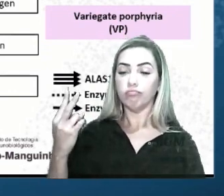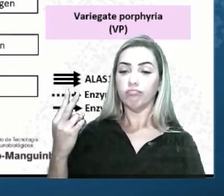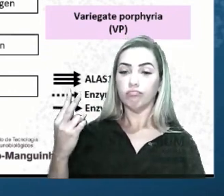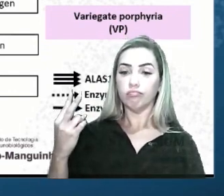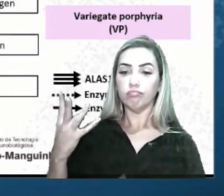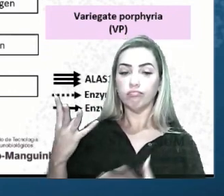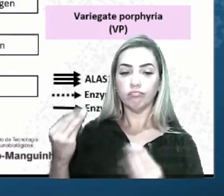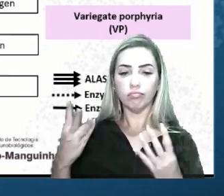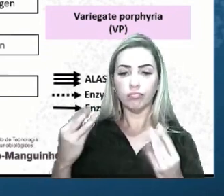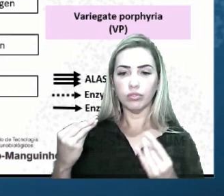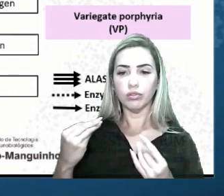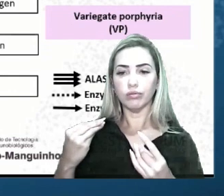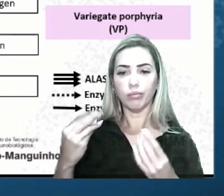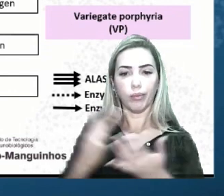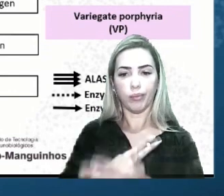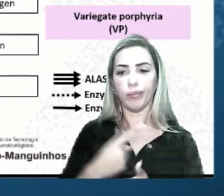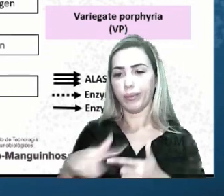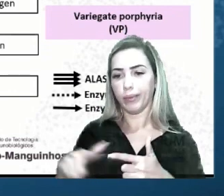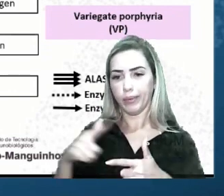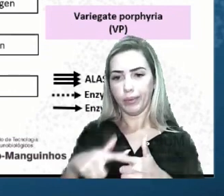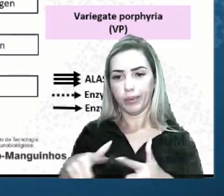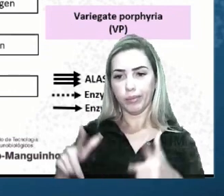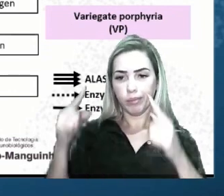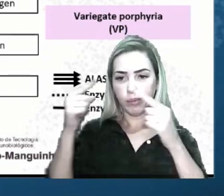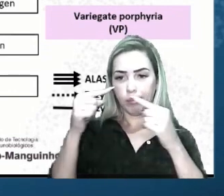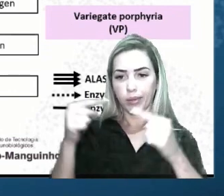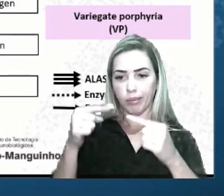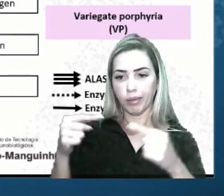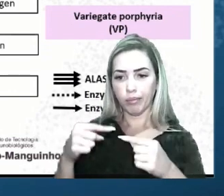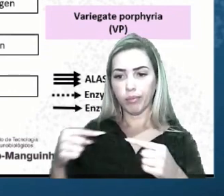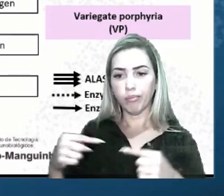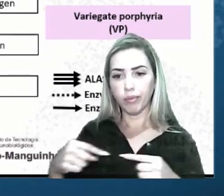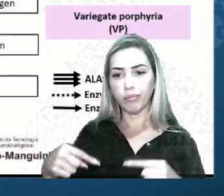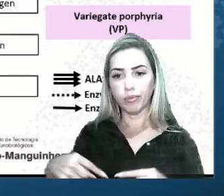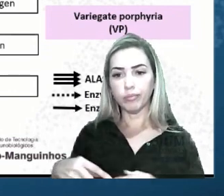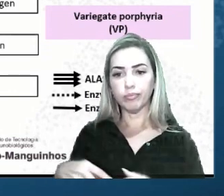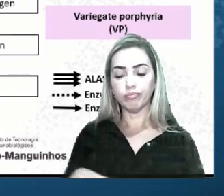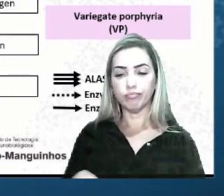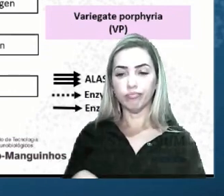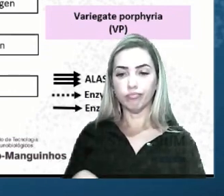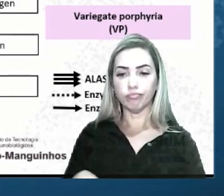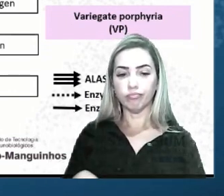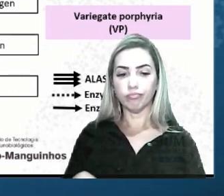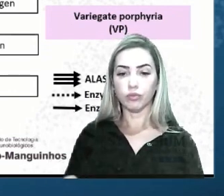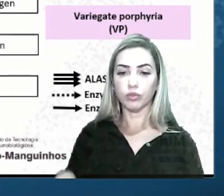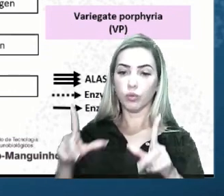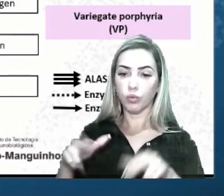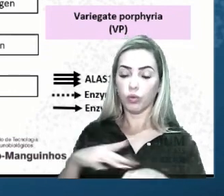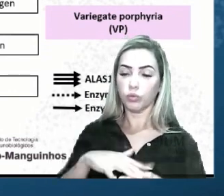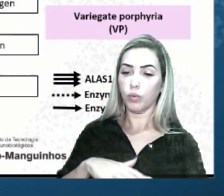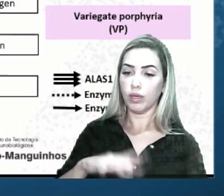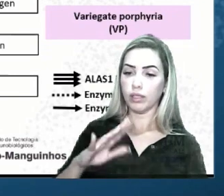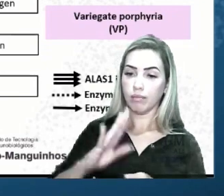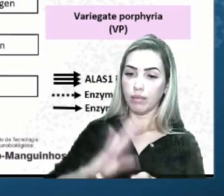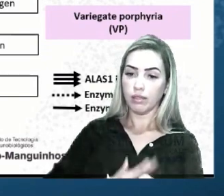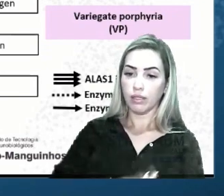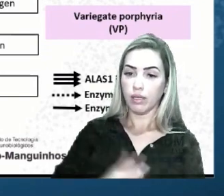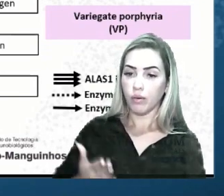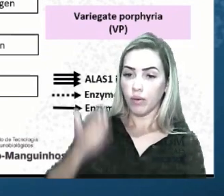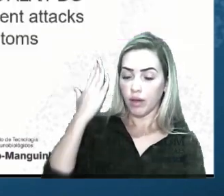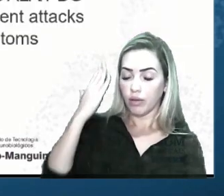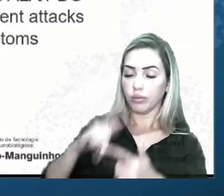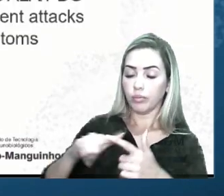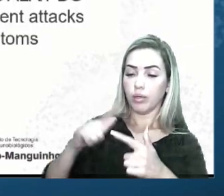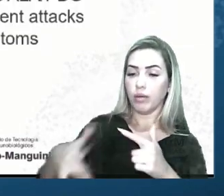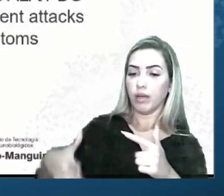muitas comorbidades combinadas e como hipertensão, doenças renais